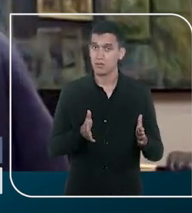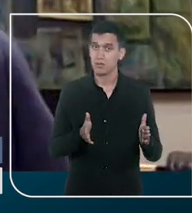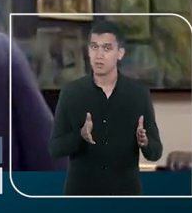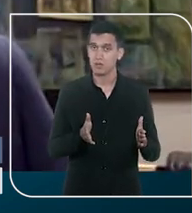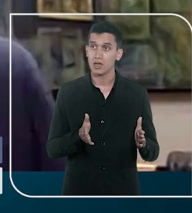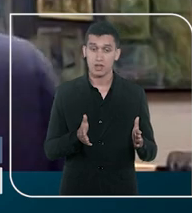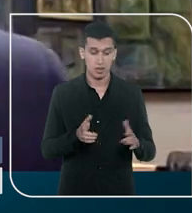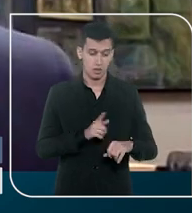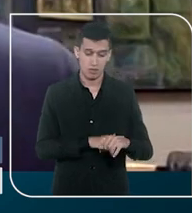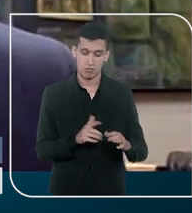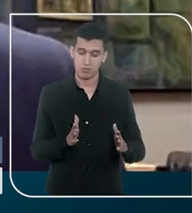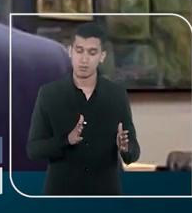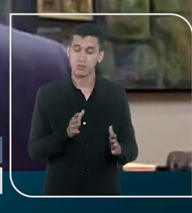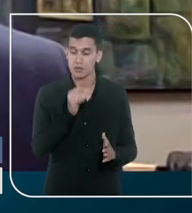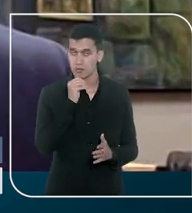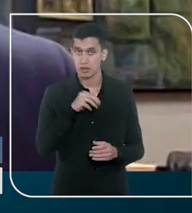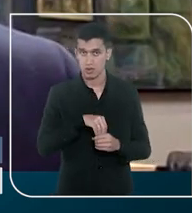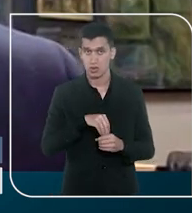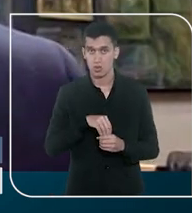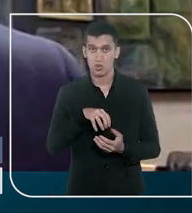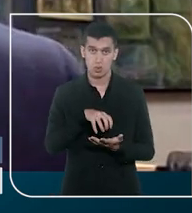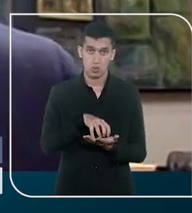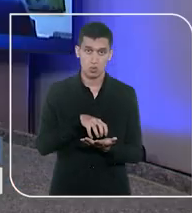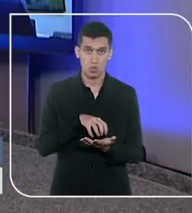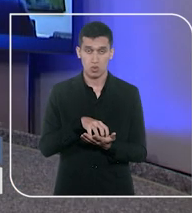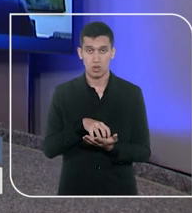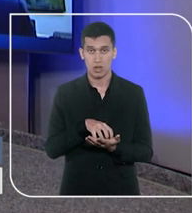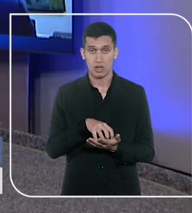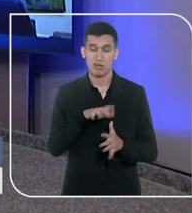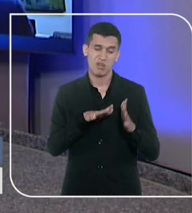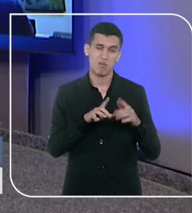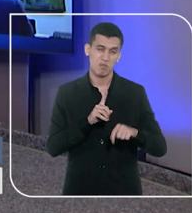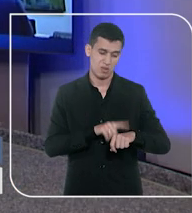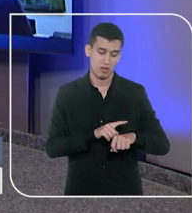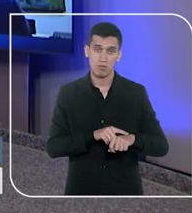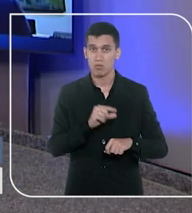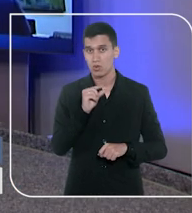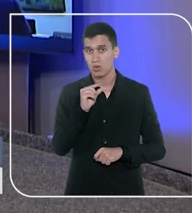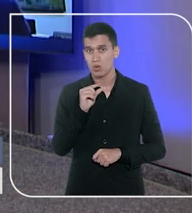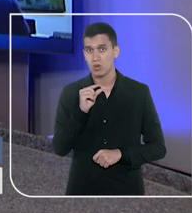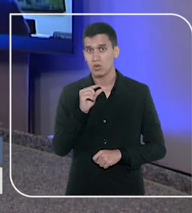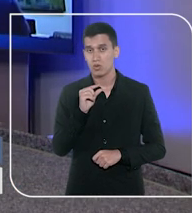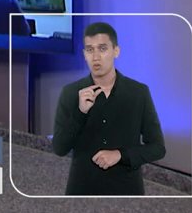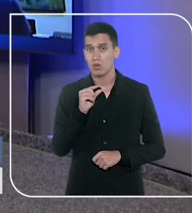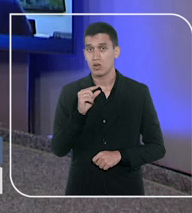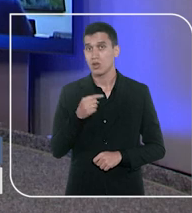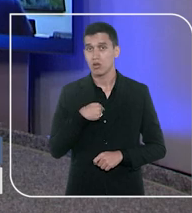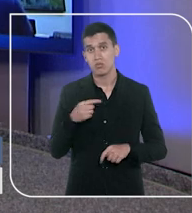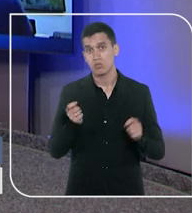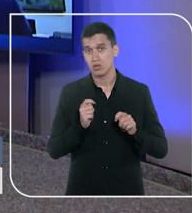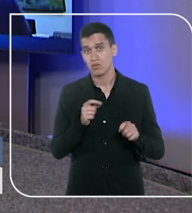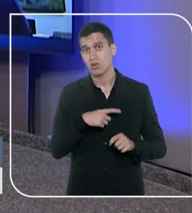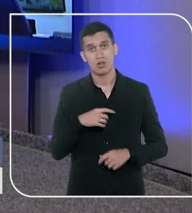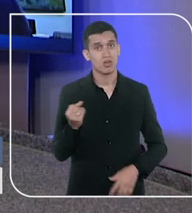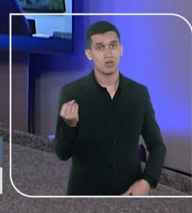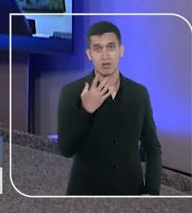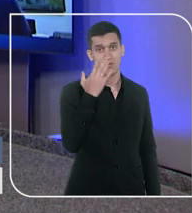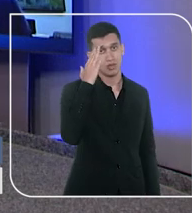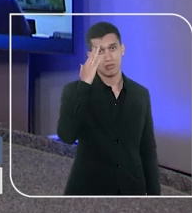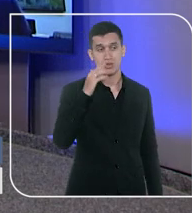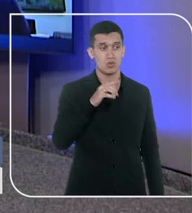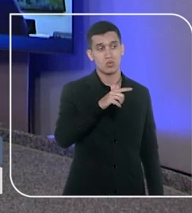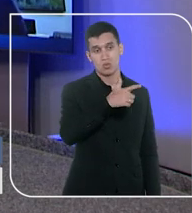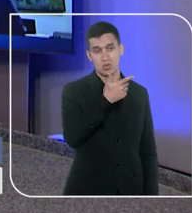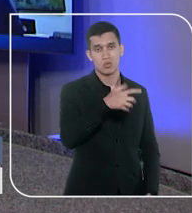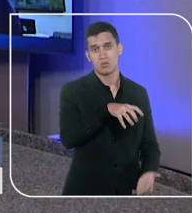sedimentada dentro de um órgão fracionário, em pouco tempo, em um ano, por exemplo, eu posso ter um novo entendimento no outro órgão.